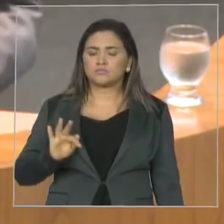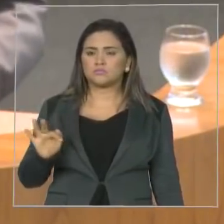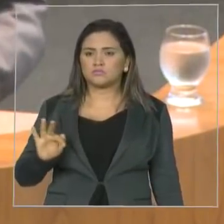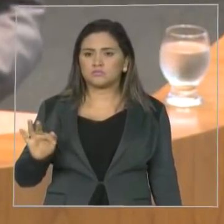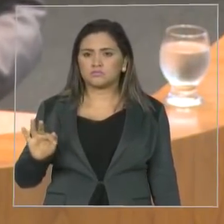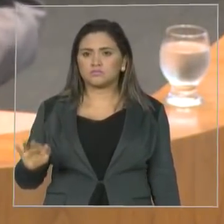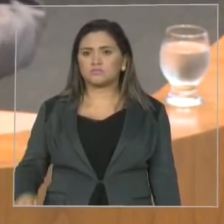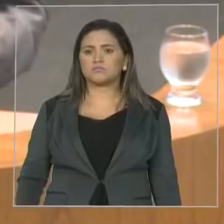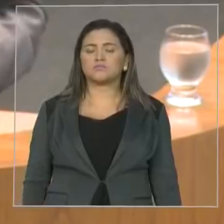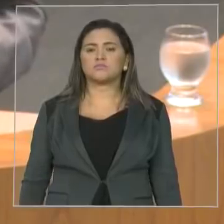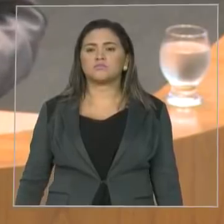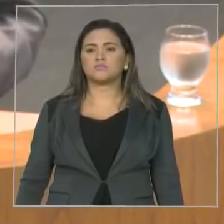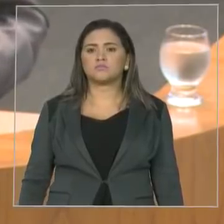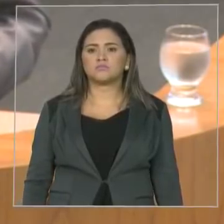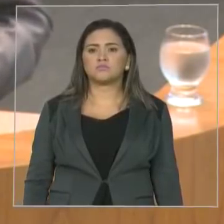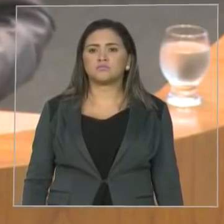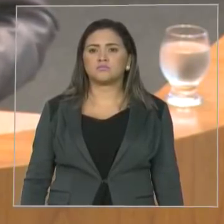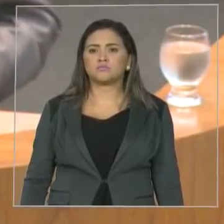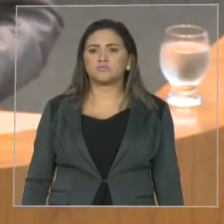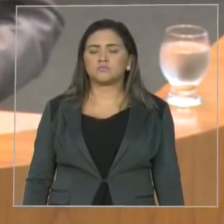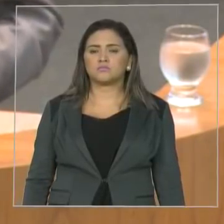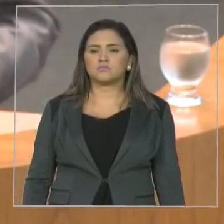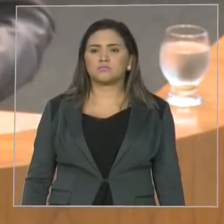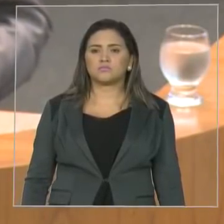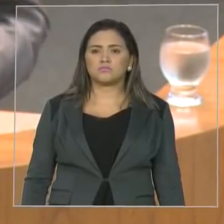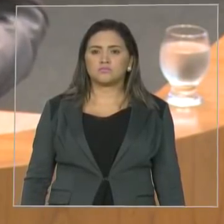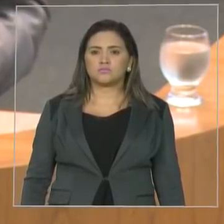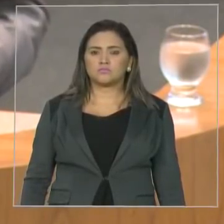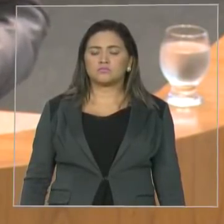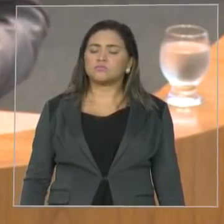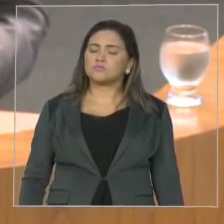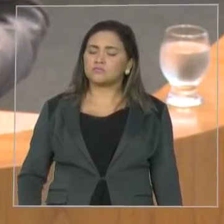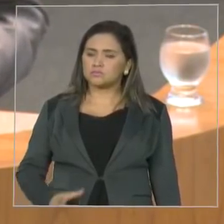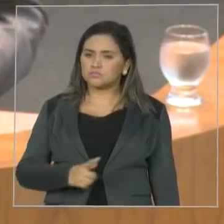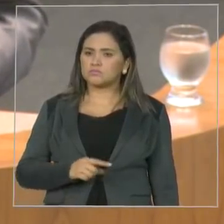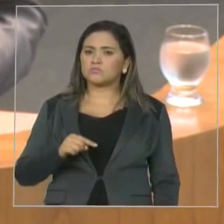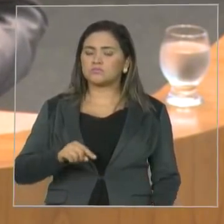pública. Já o artigo 84